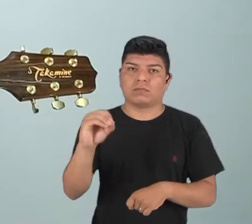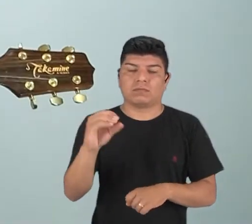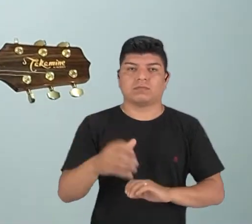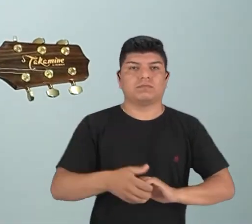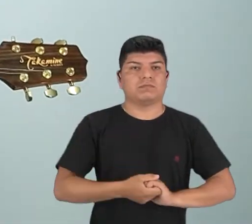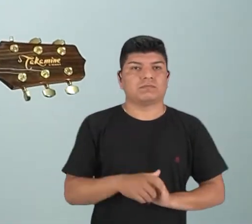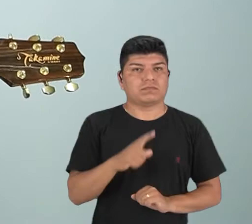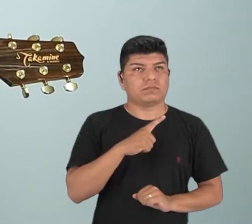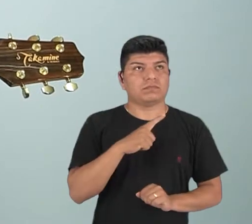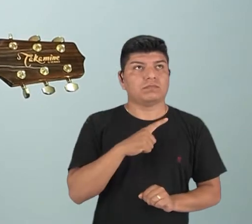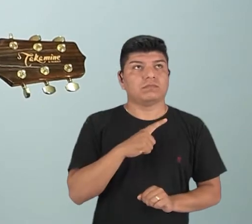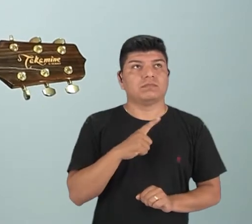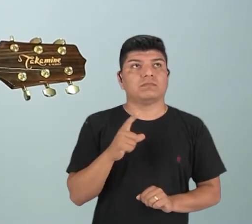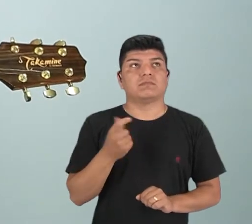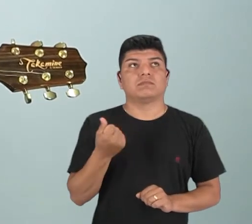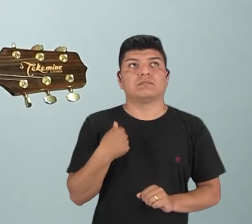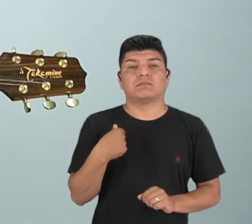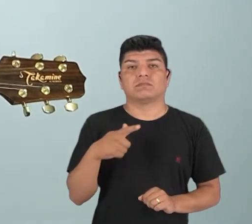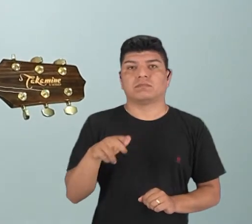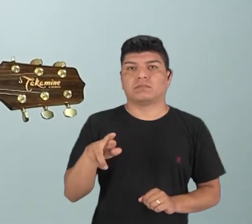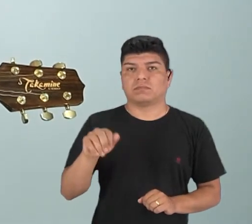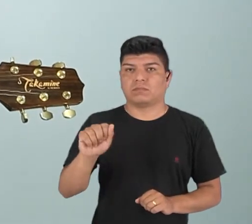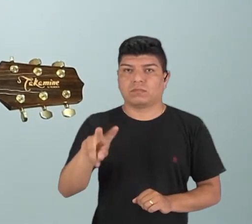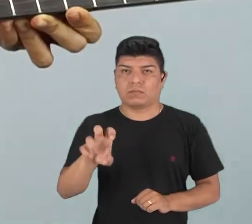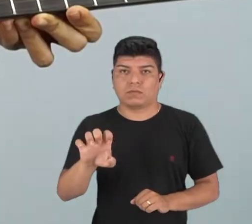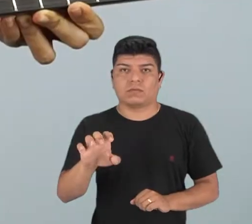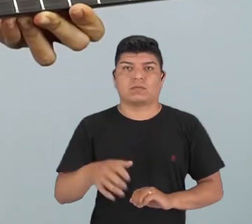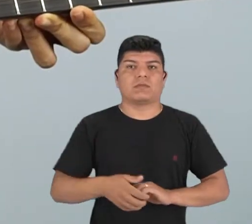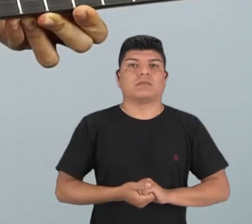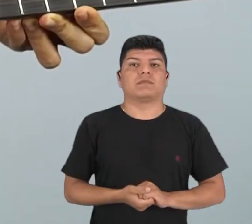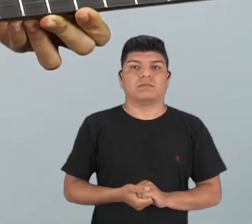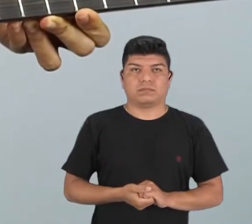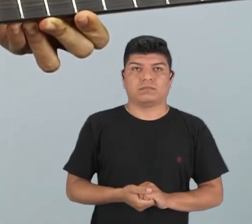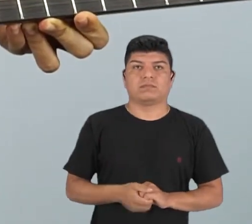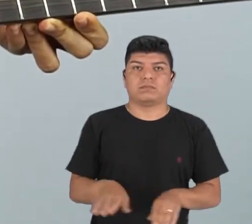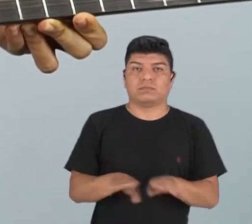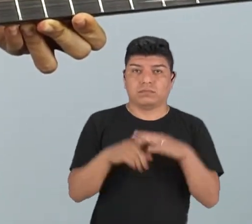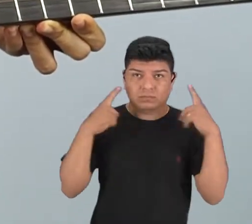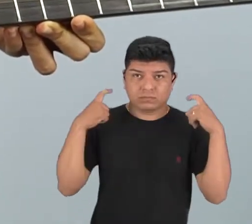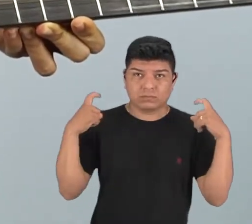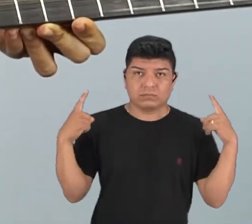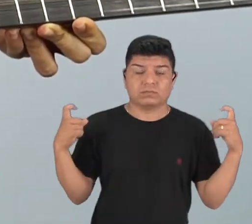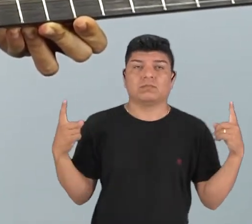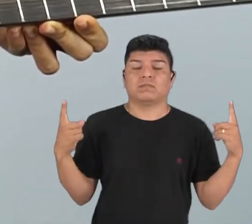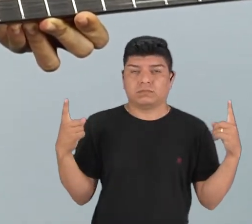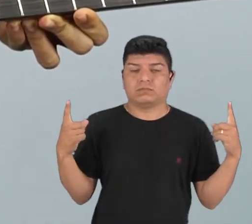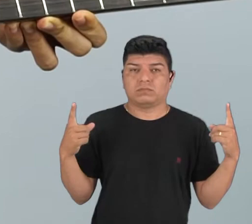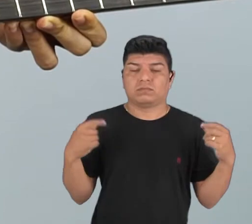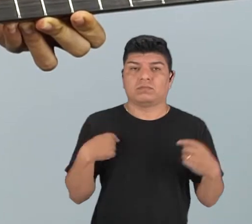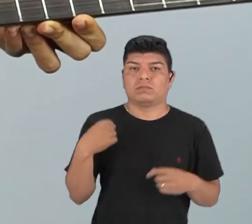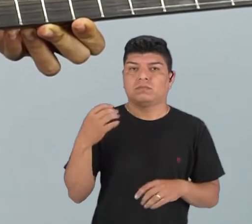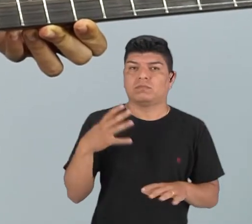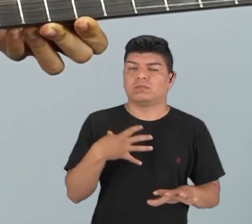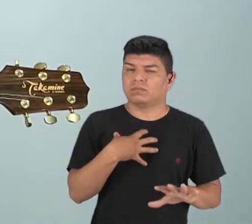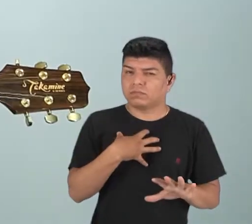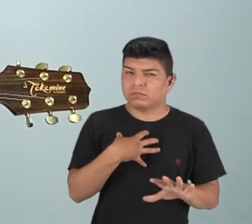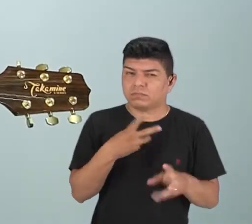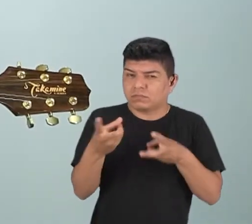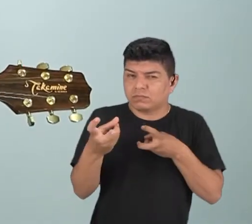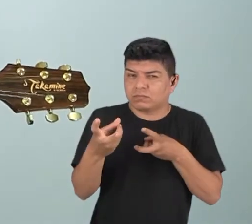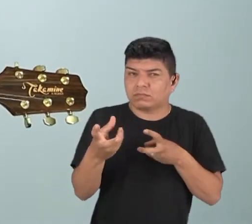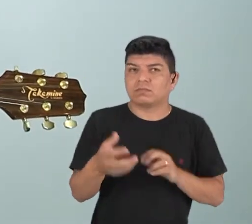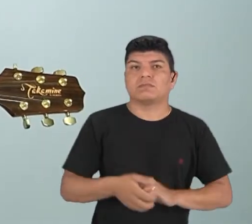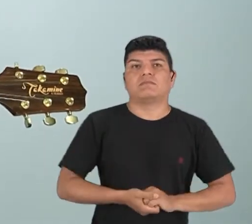Né? E nós temos um som mais grave e um som mais agudo. Deu para